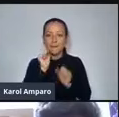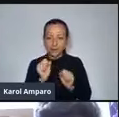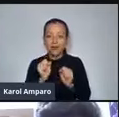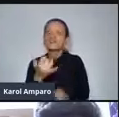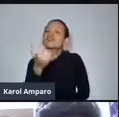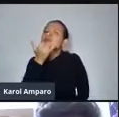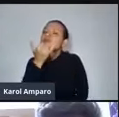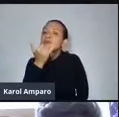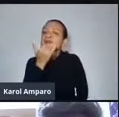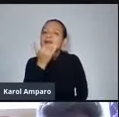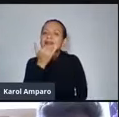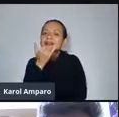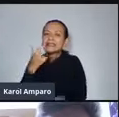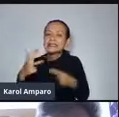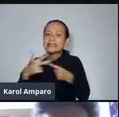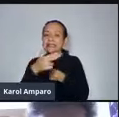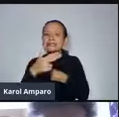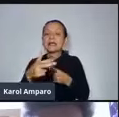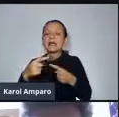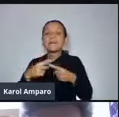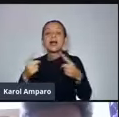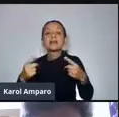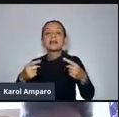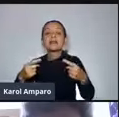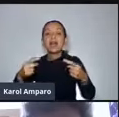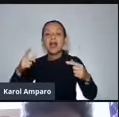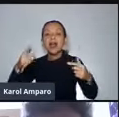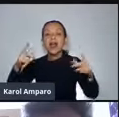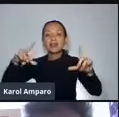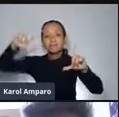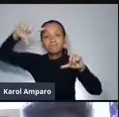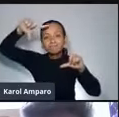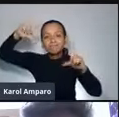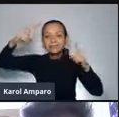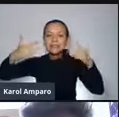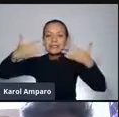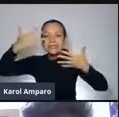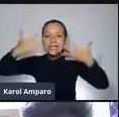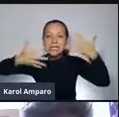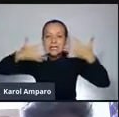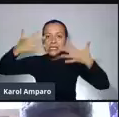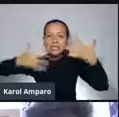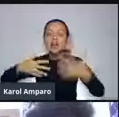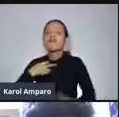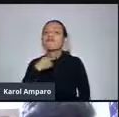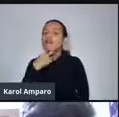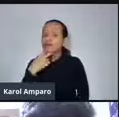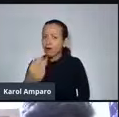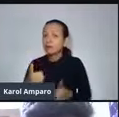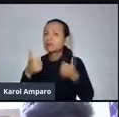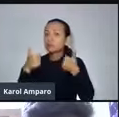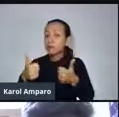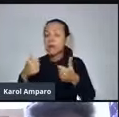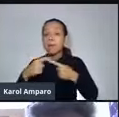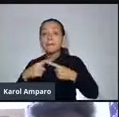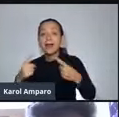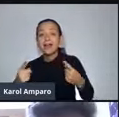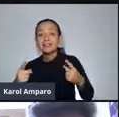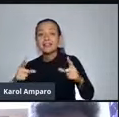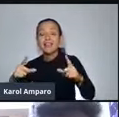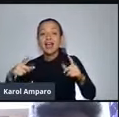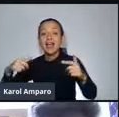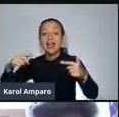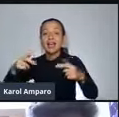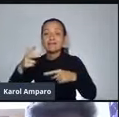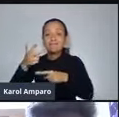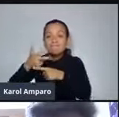Desculpe interromper, é porque a imagem ficou travada, ficou congelada. O áudio ficou bom, todo mundo te ouviu, mas a imagem